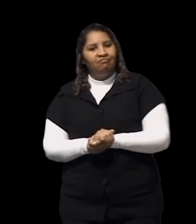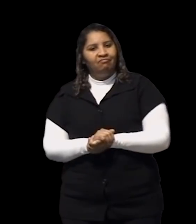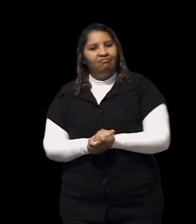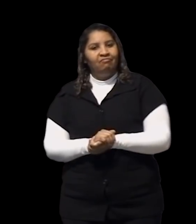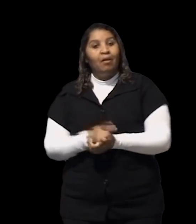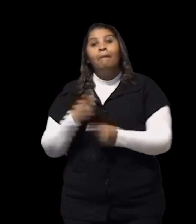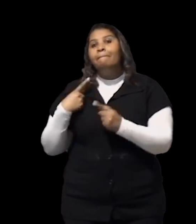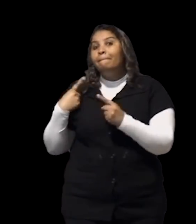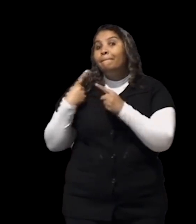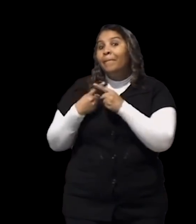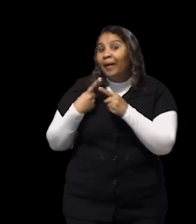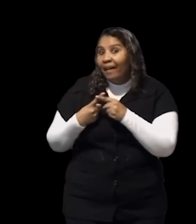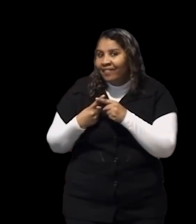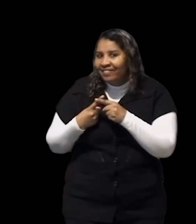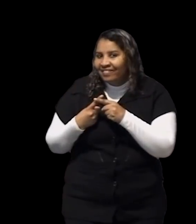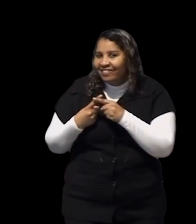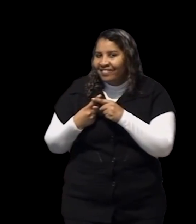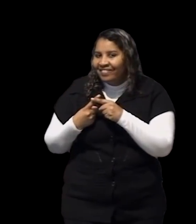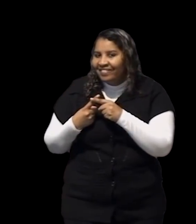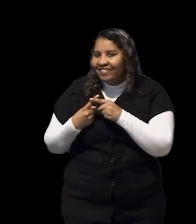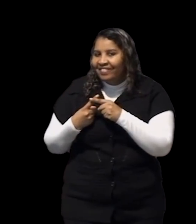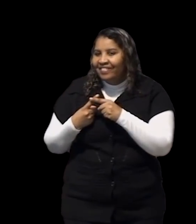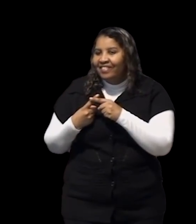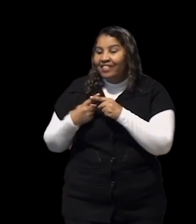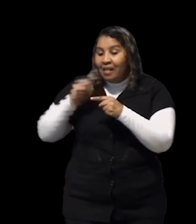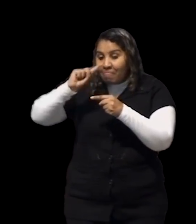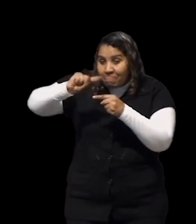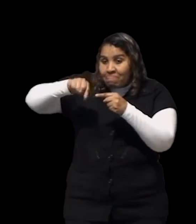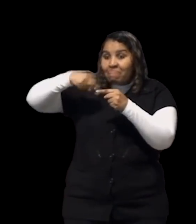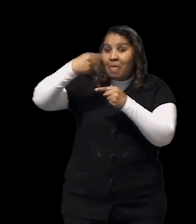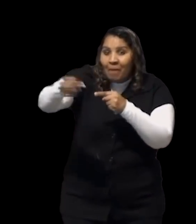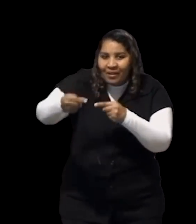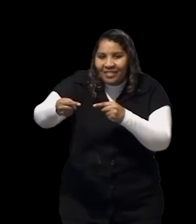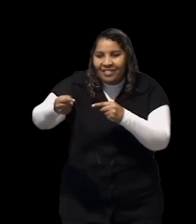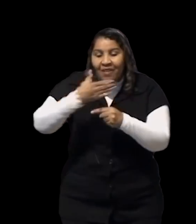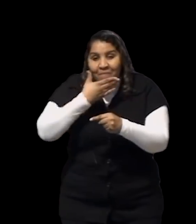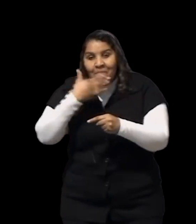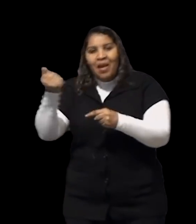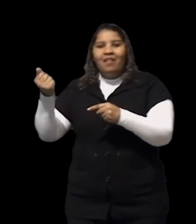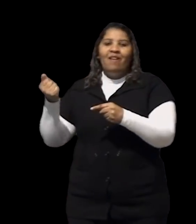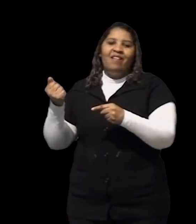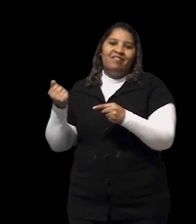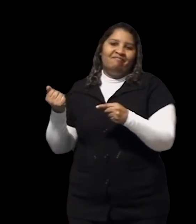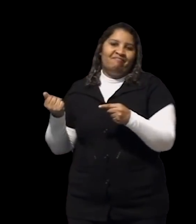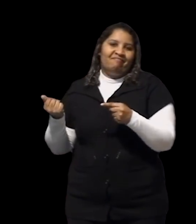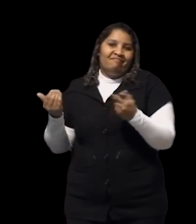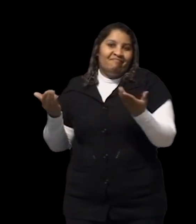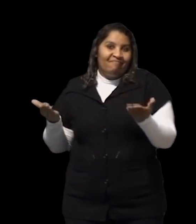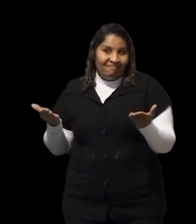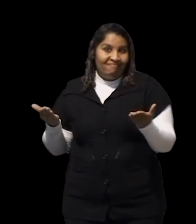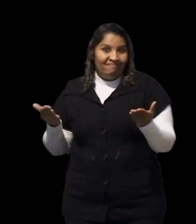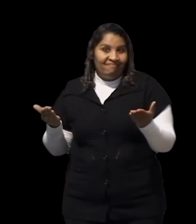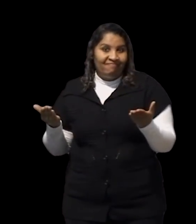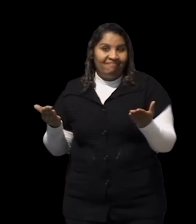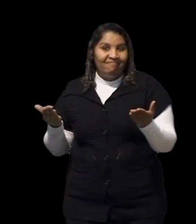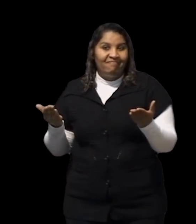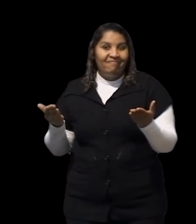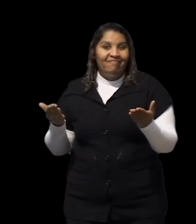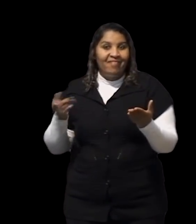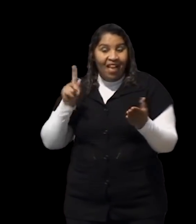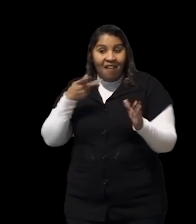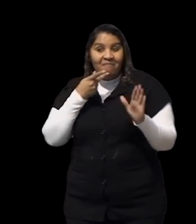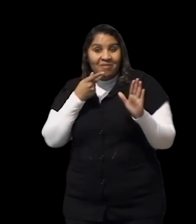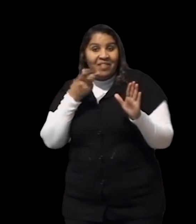porque eu posso uma parada é a terra da promessa não tem mais nenhum lugar que você deve vir agora